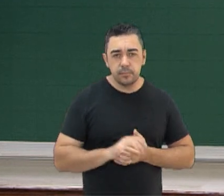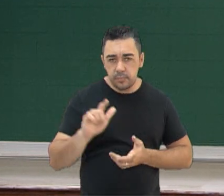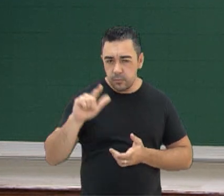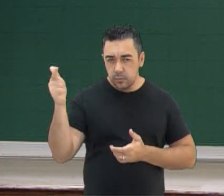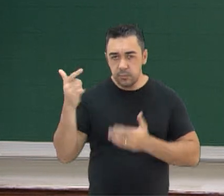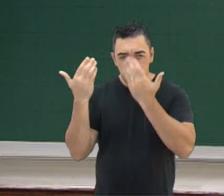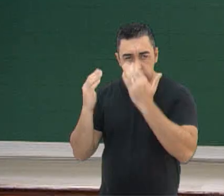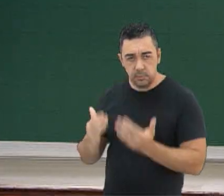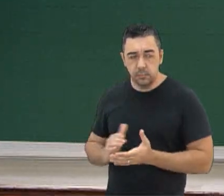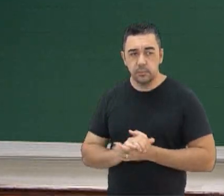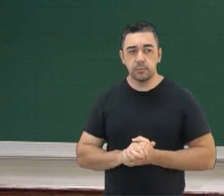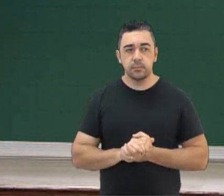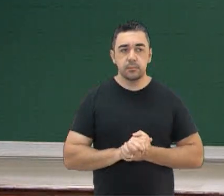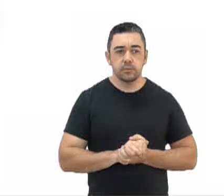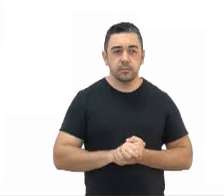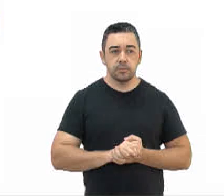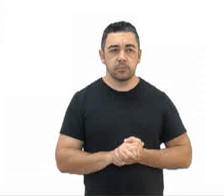próxima análise.